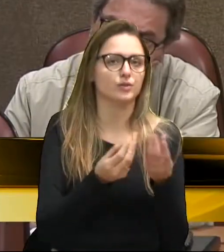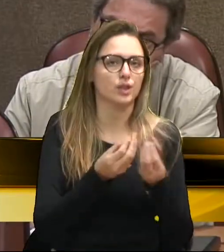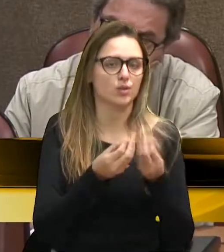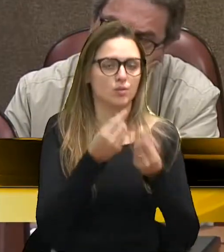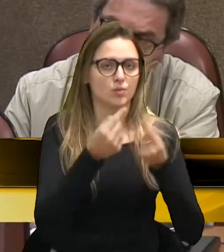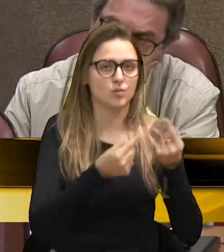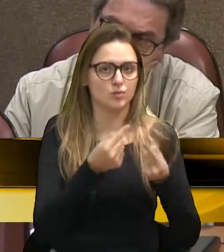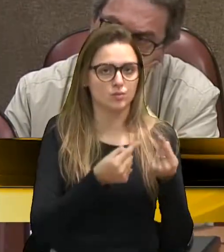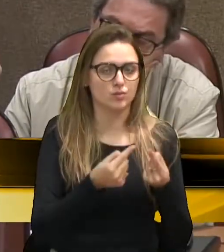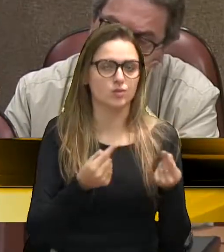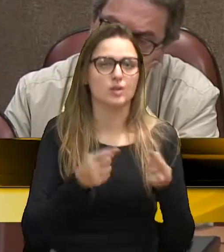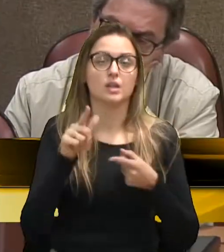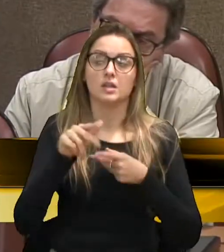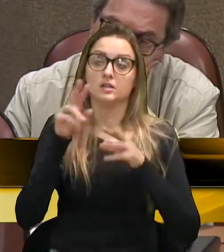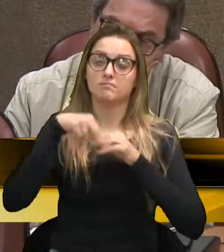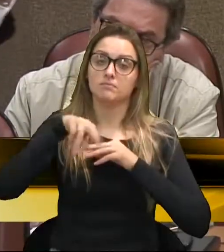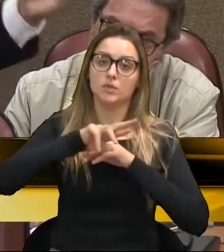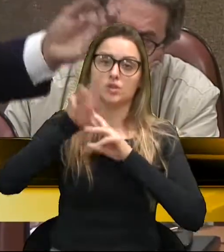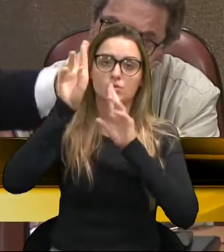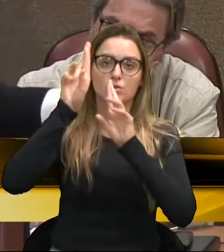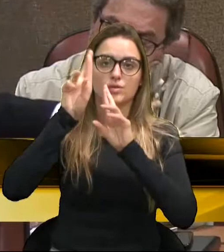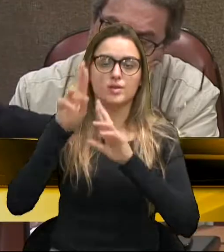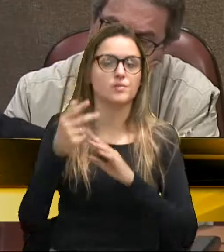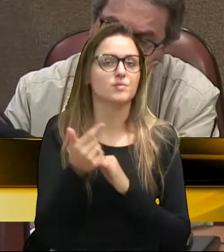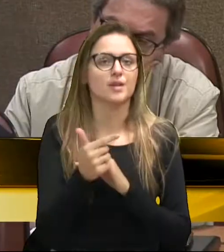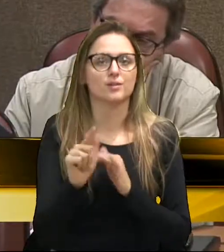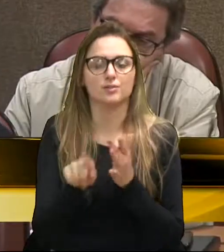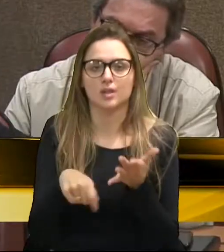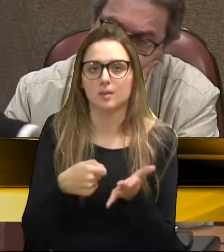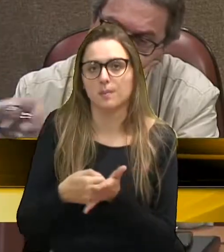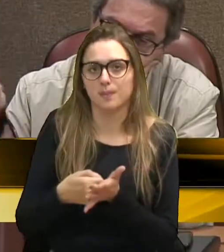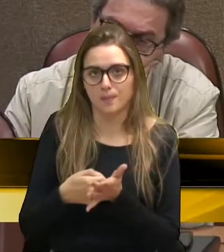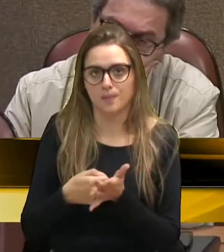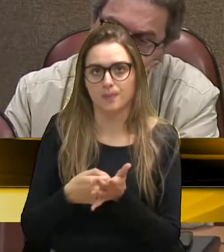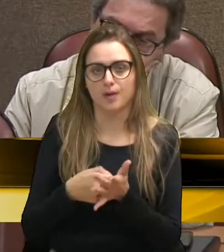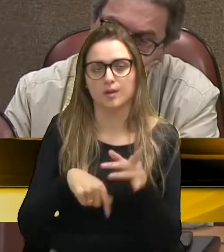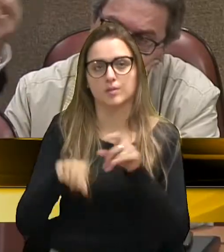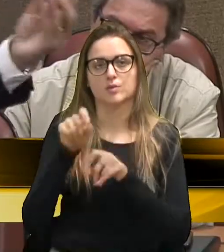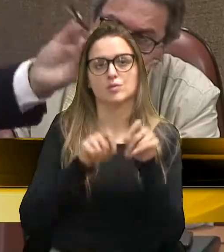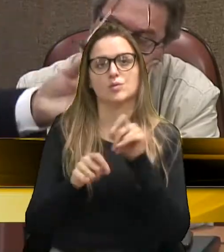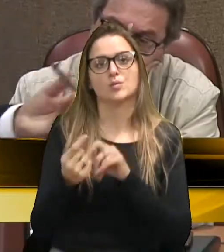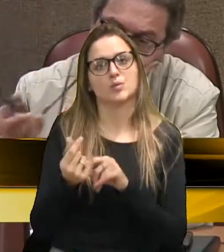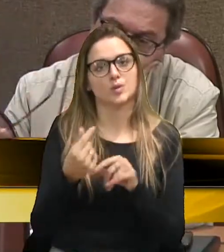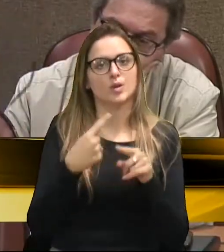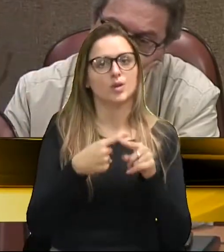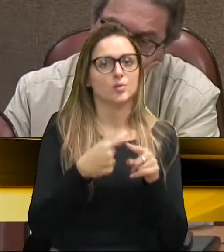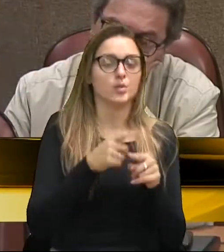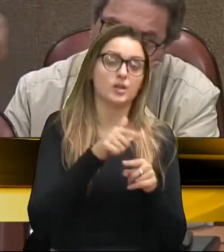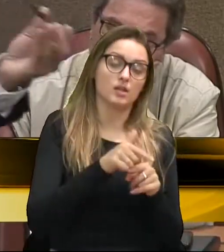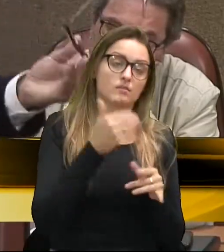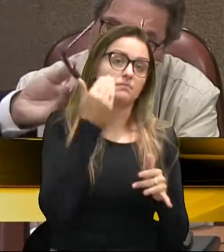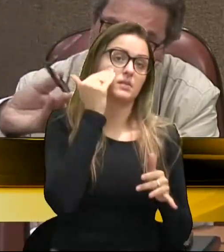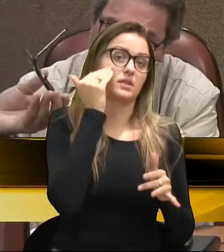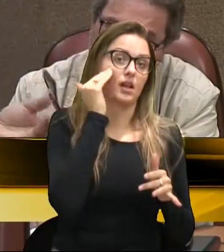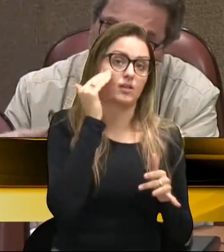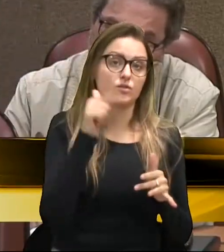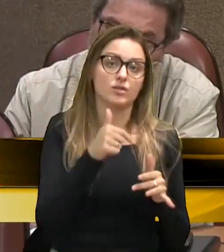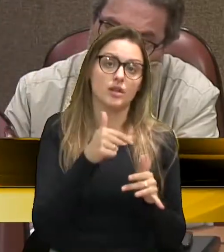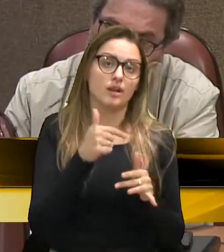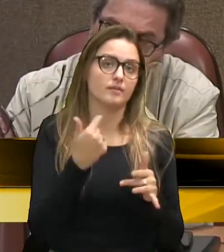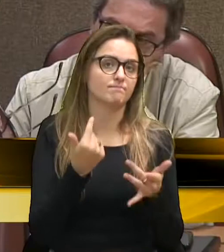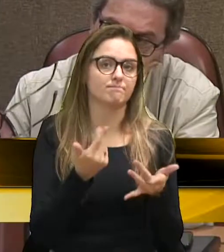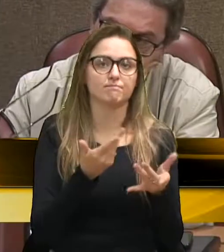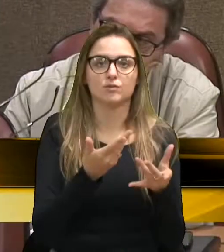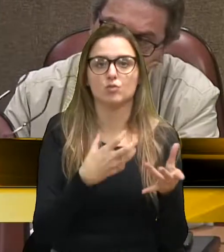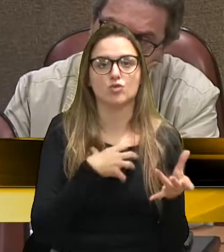que nós torcemos que o município não venha pagar esses valores, porque temos um entendimento pessoal de que entrou de maneira equivocada